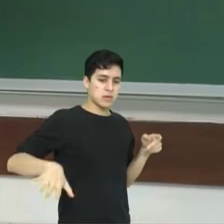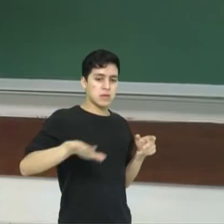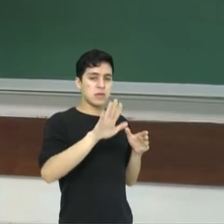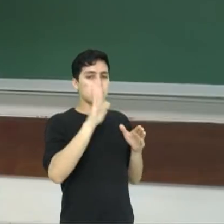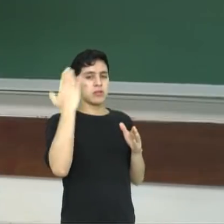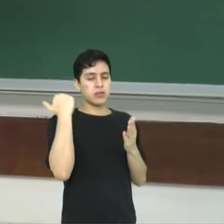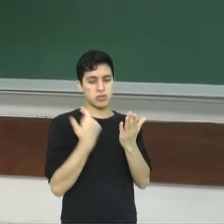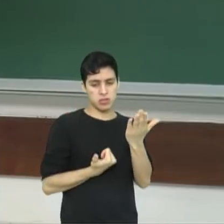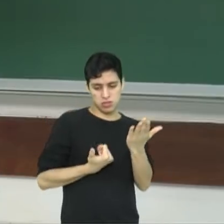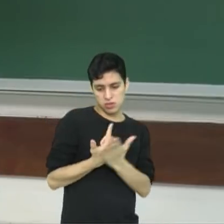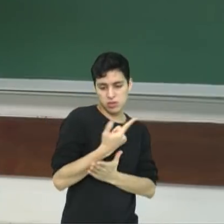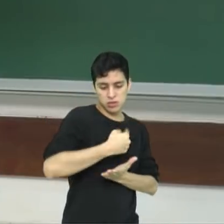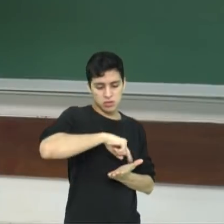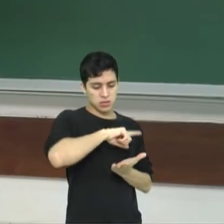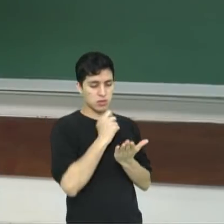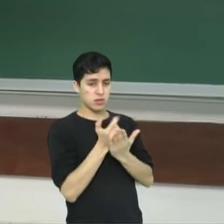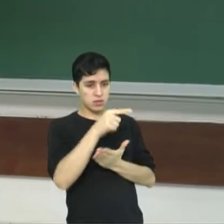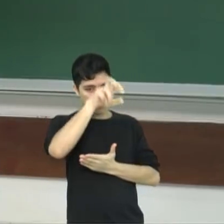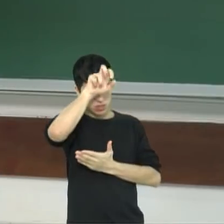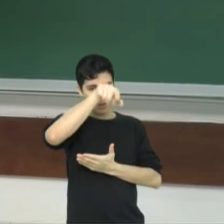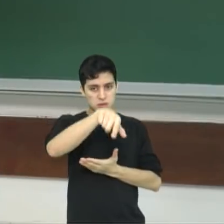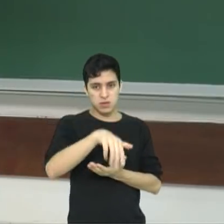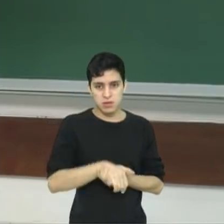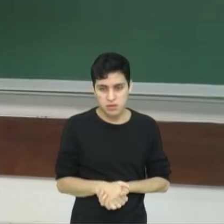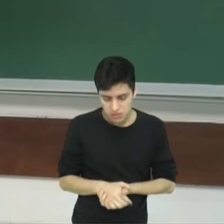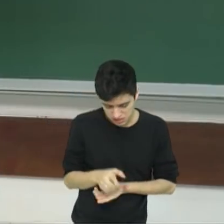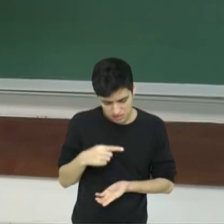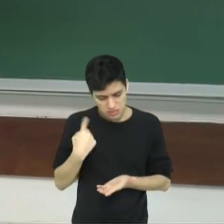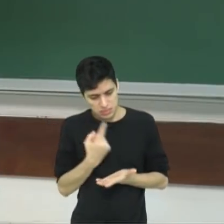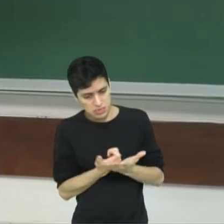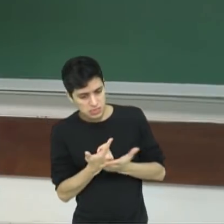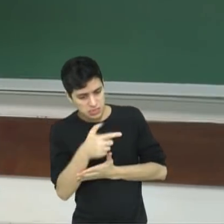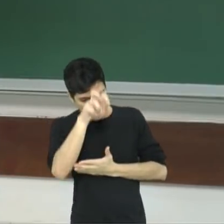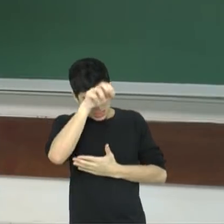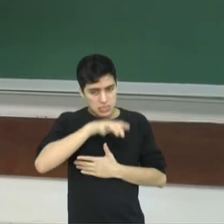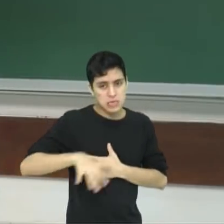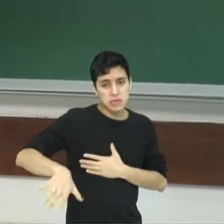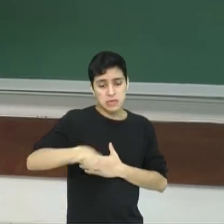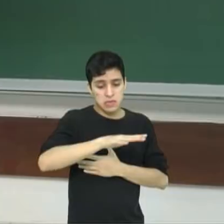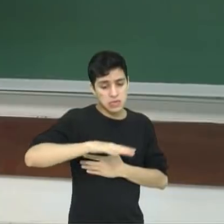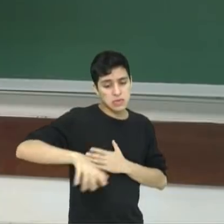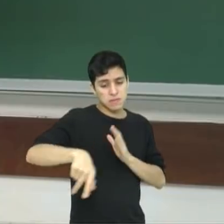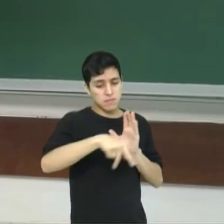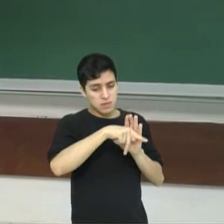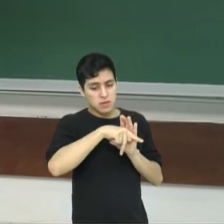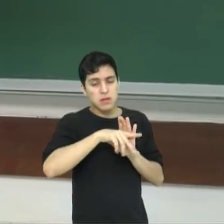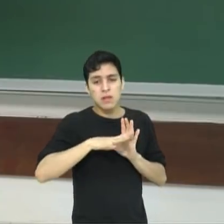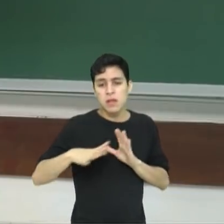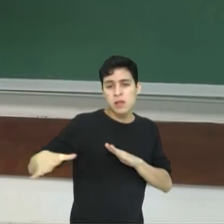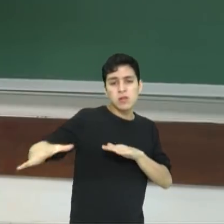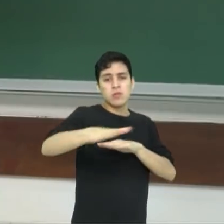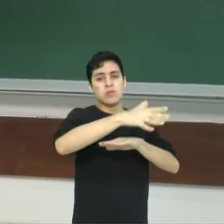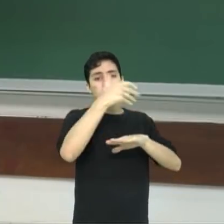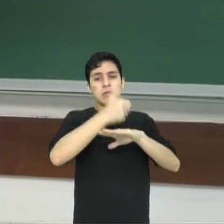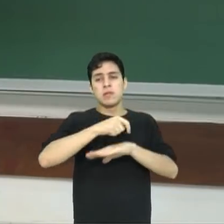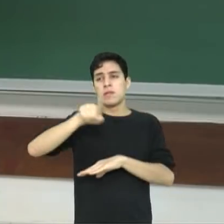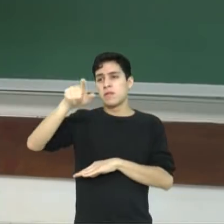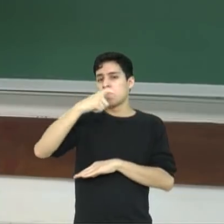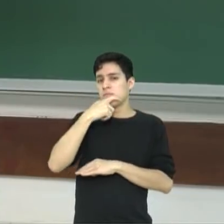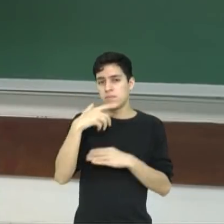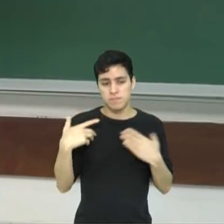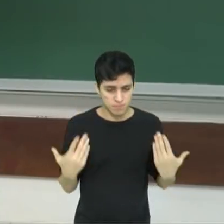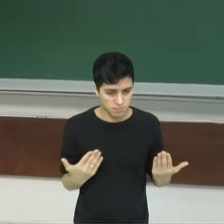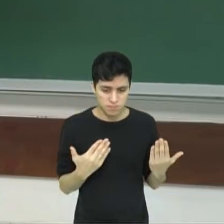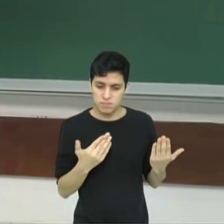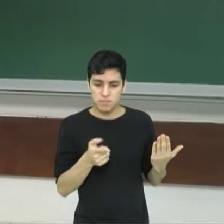foi comprada, compramos do Egito, que absurdo, compramos do Egito o Canal de Suez, essa região está totalmente dominada pela Inglaterra, e